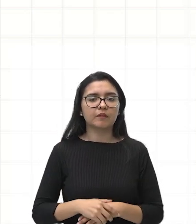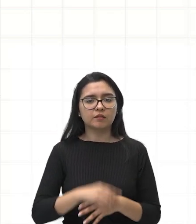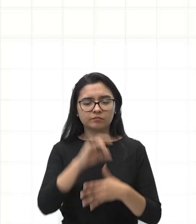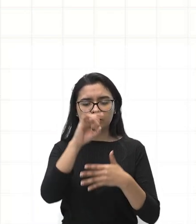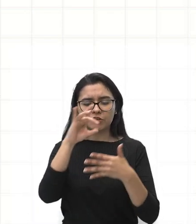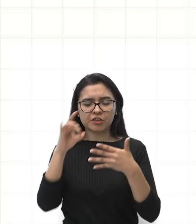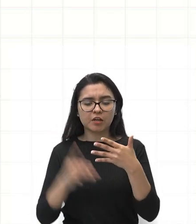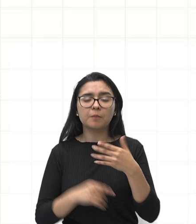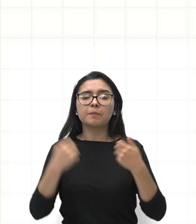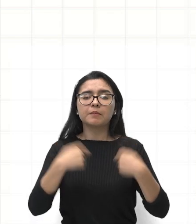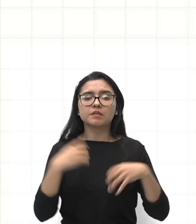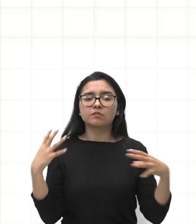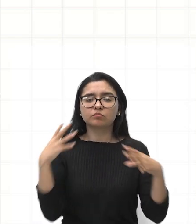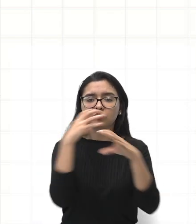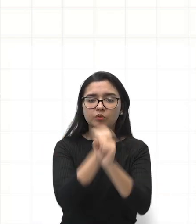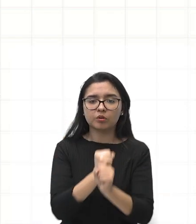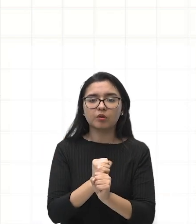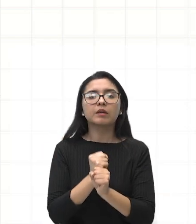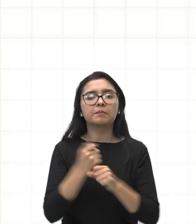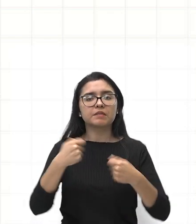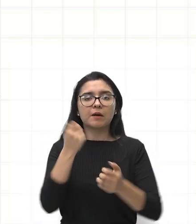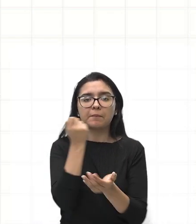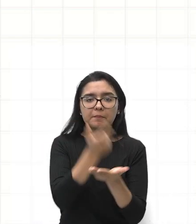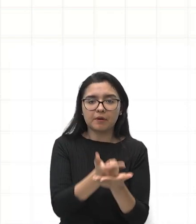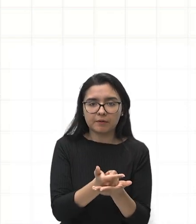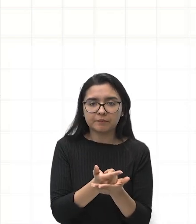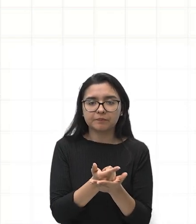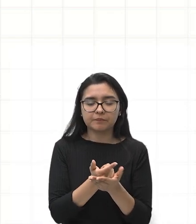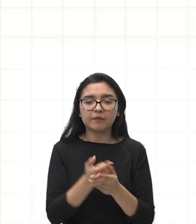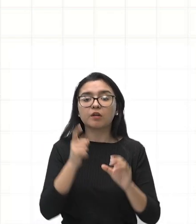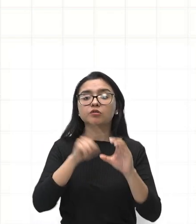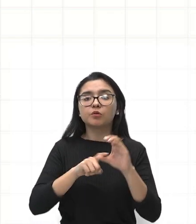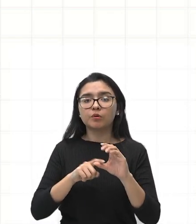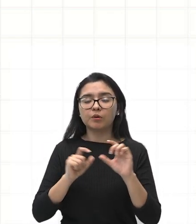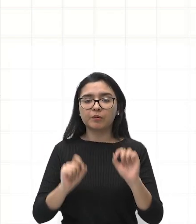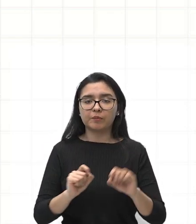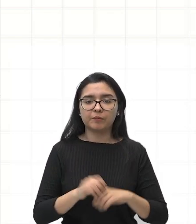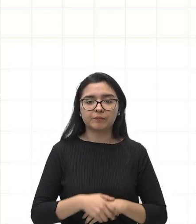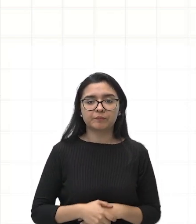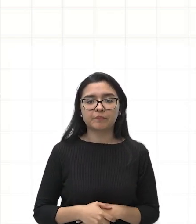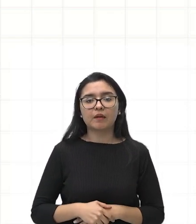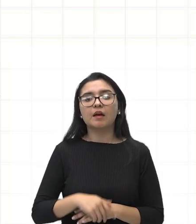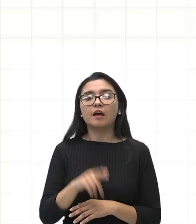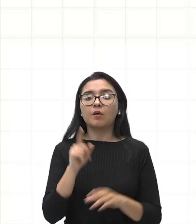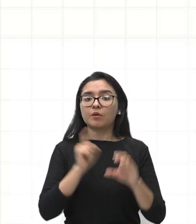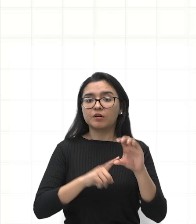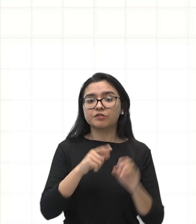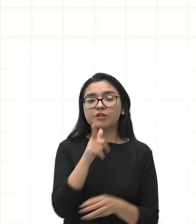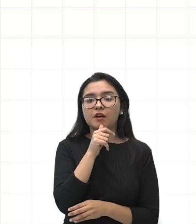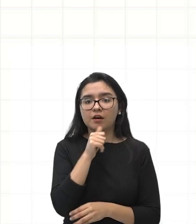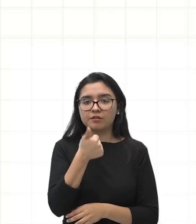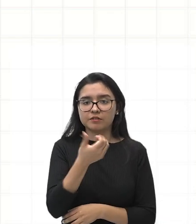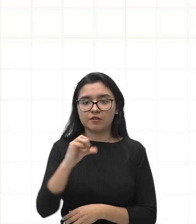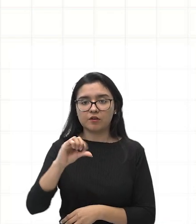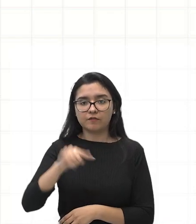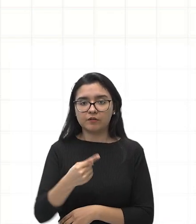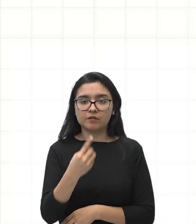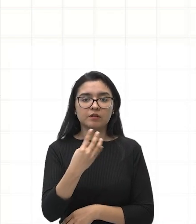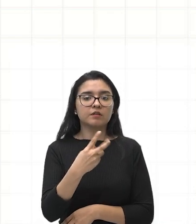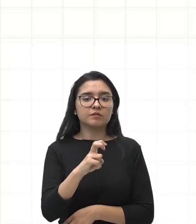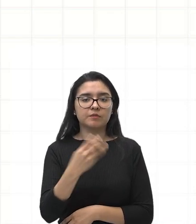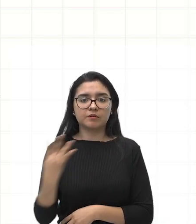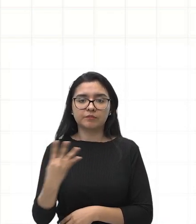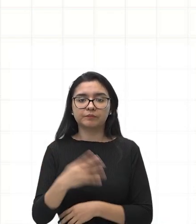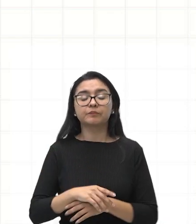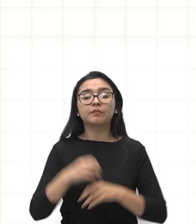e precisava saber o total gasto. As contas foram as seguintes. Olha só, conta de água, R$